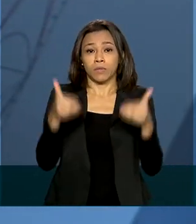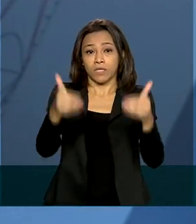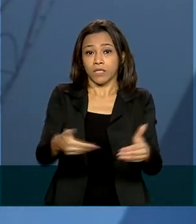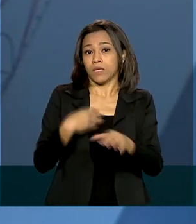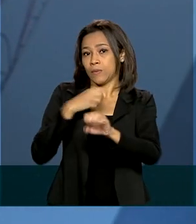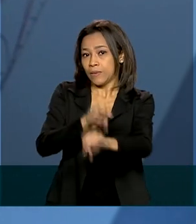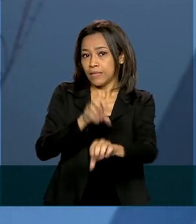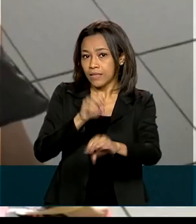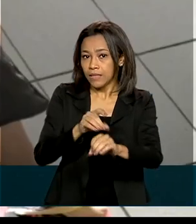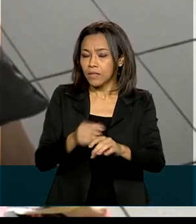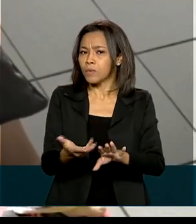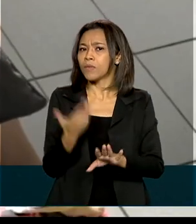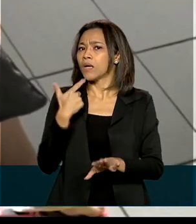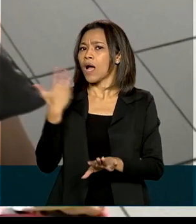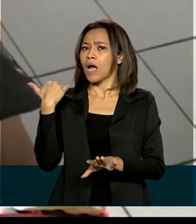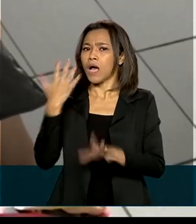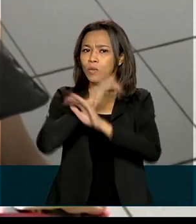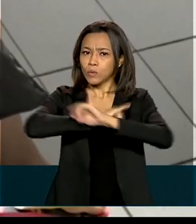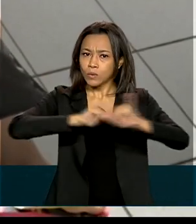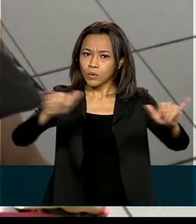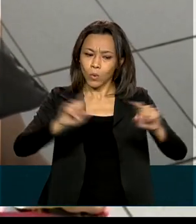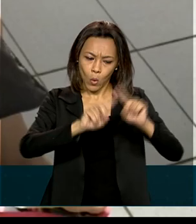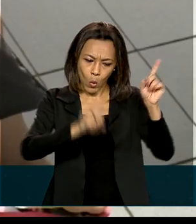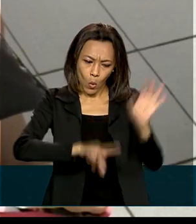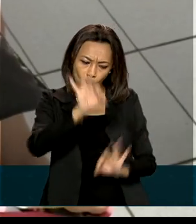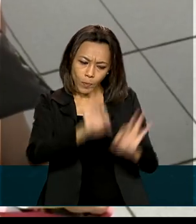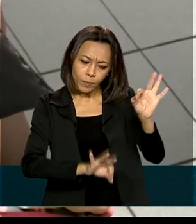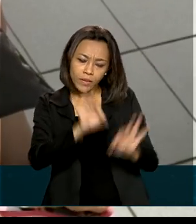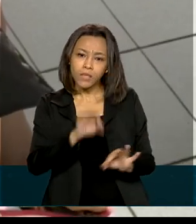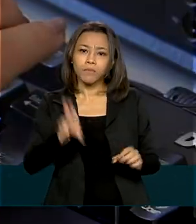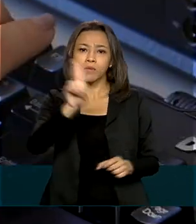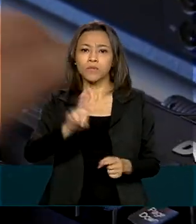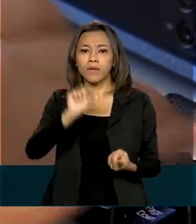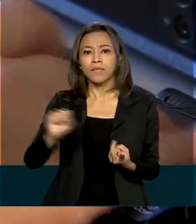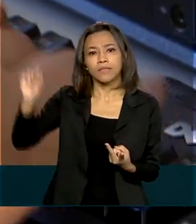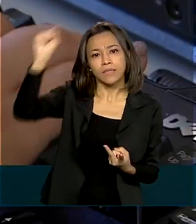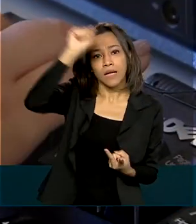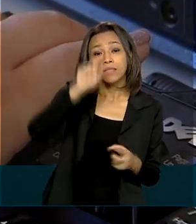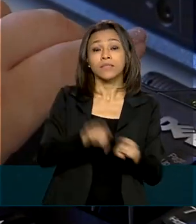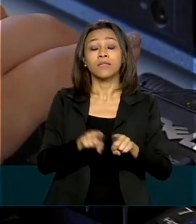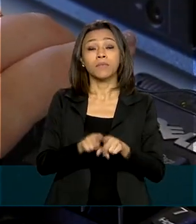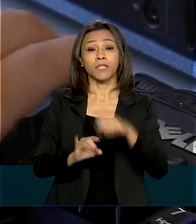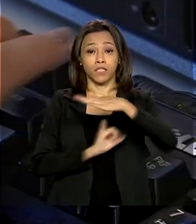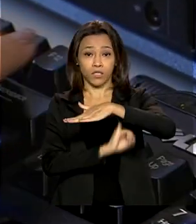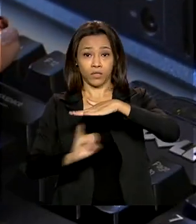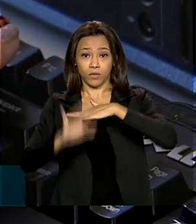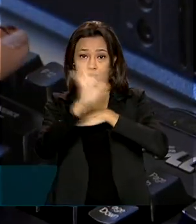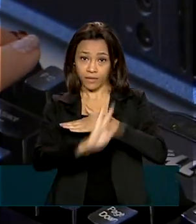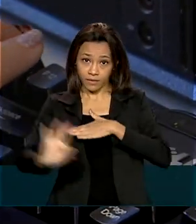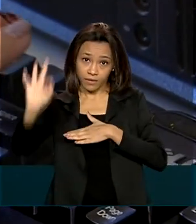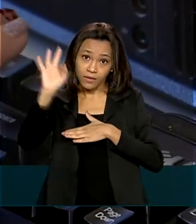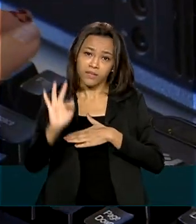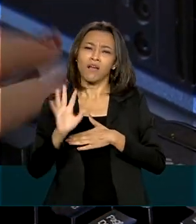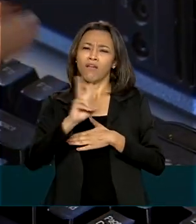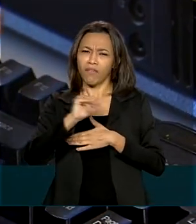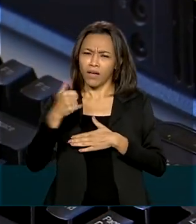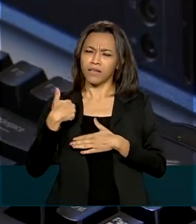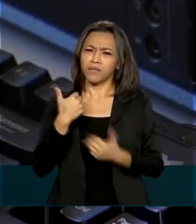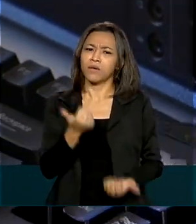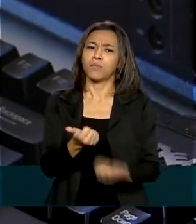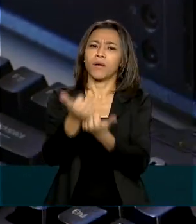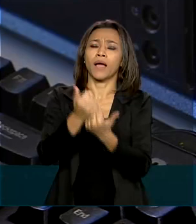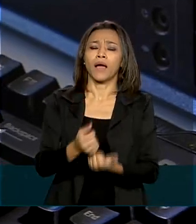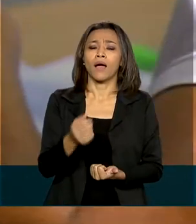um plano de conectividade para universidades e institutos federais inicialmente vão ser beneficiados cerca de